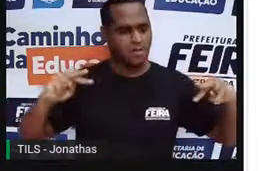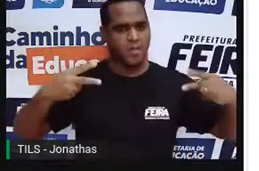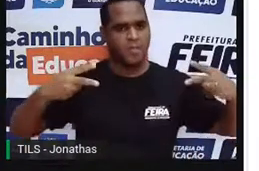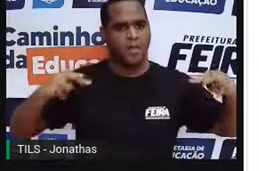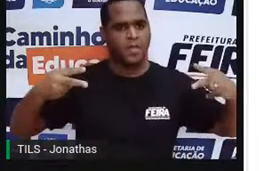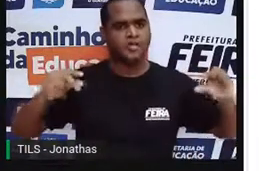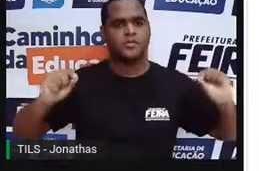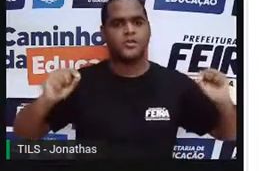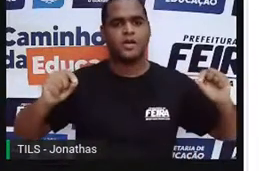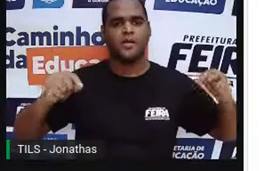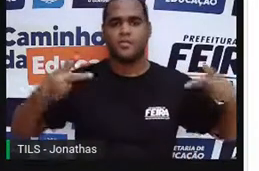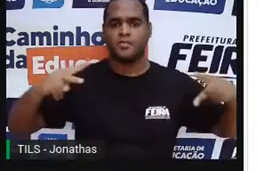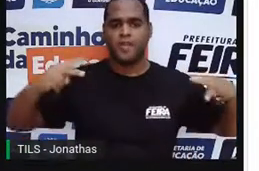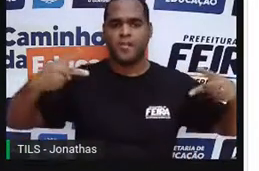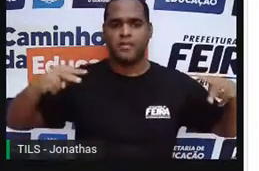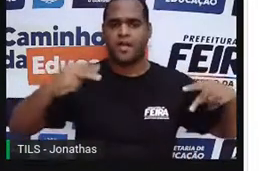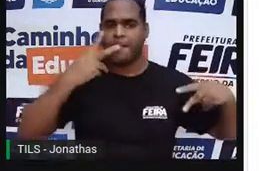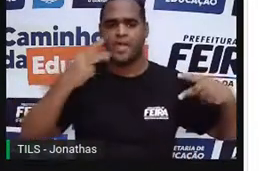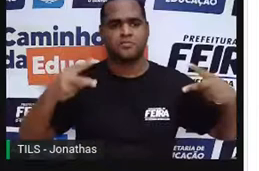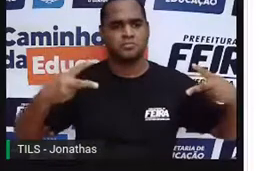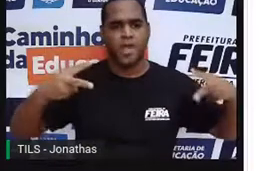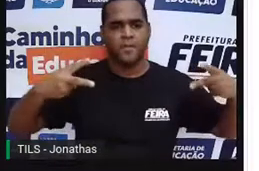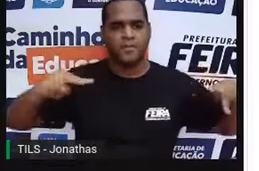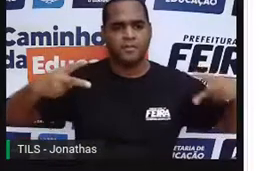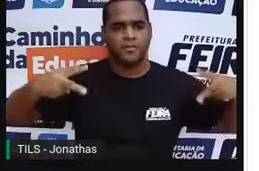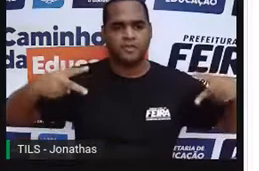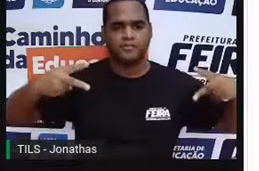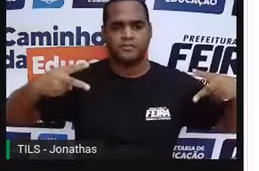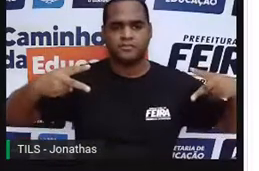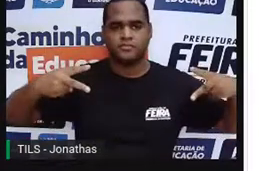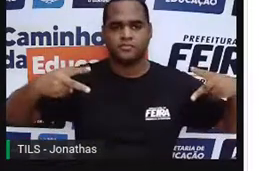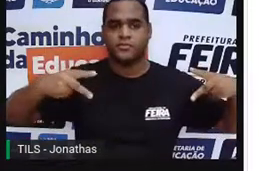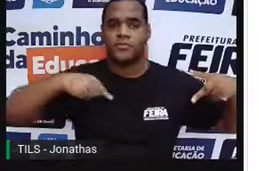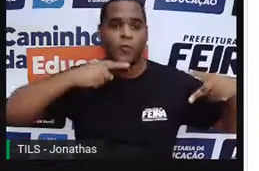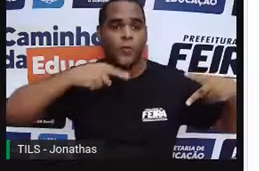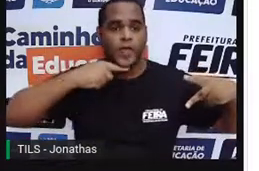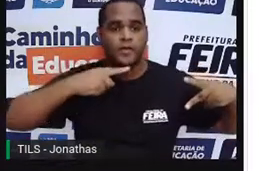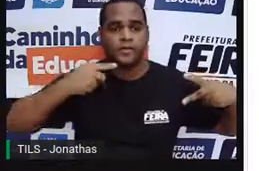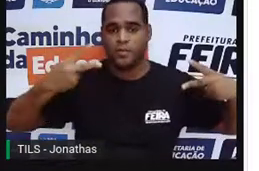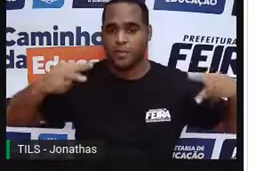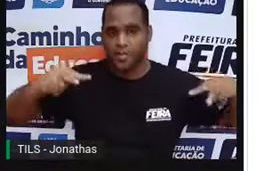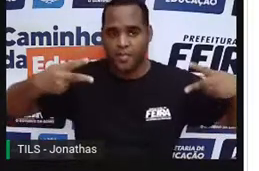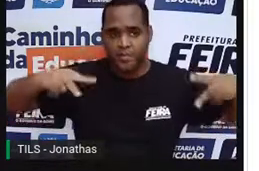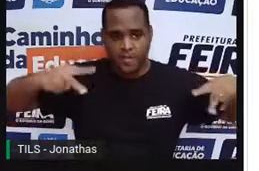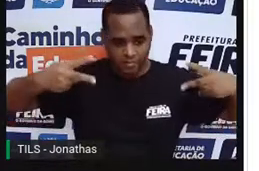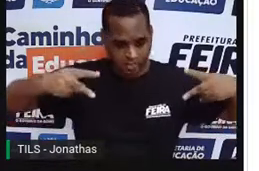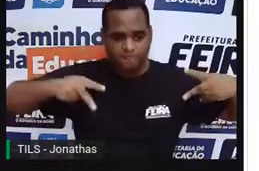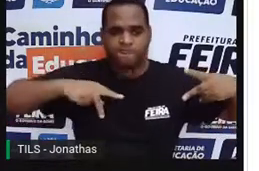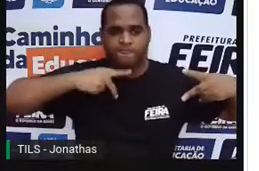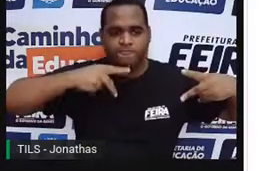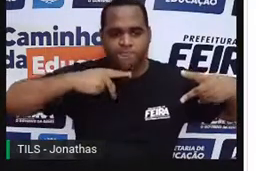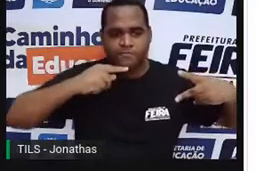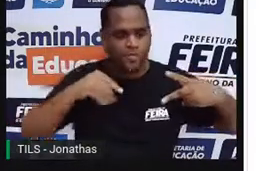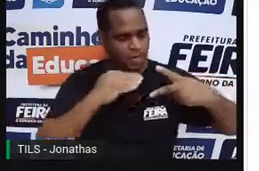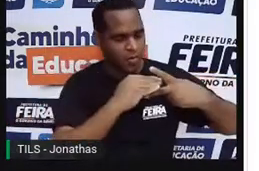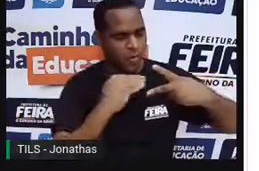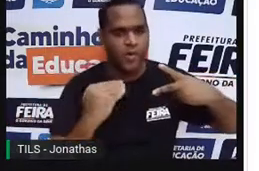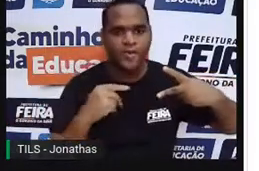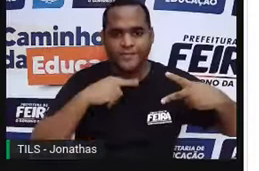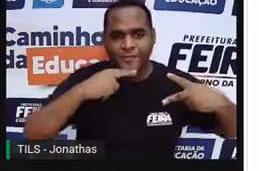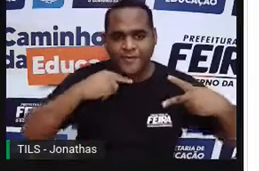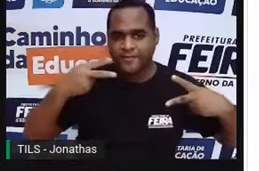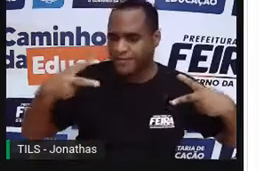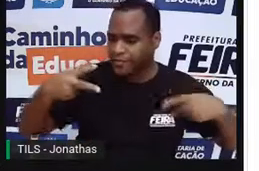coisas paralelas coisas que não se tocam tá retas paralelas são retas que não se tocam não se